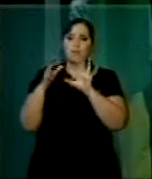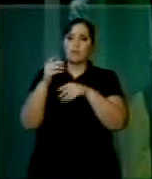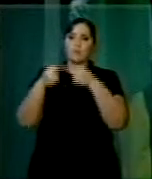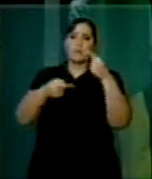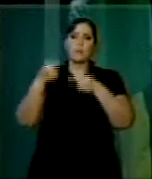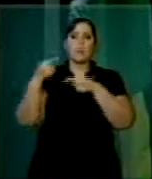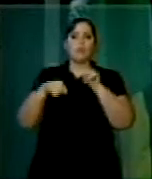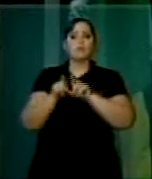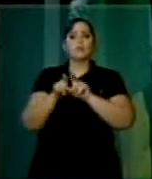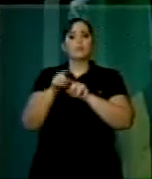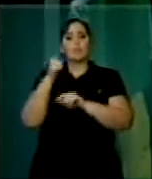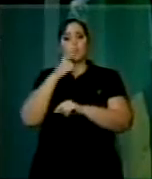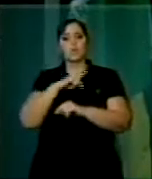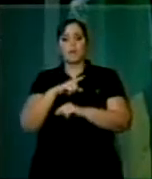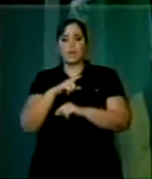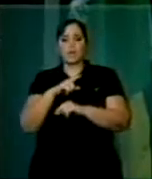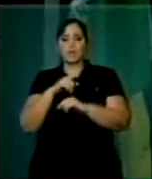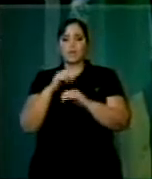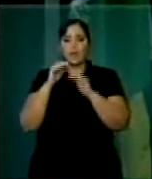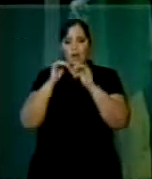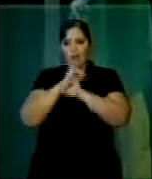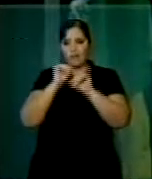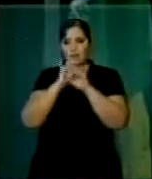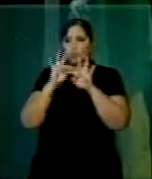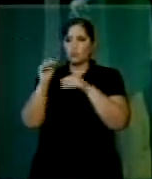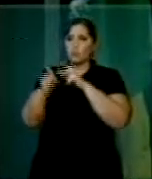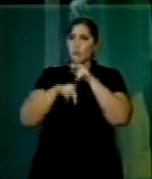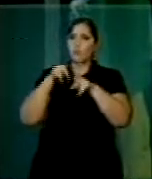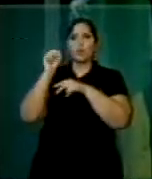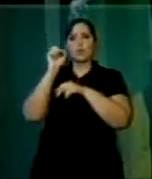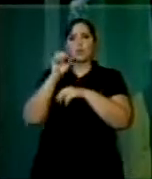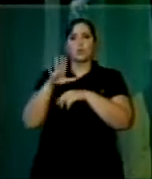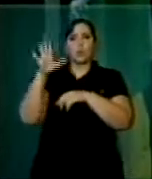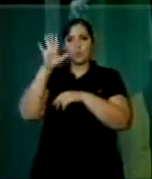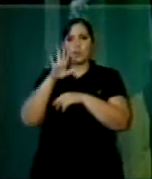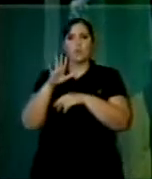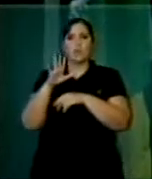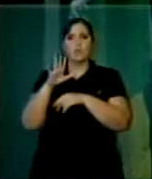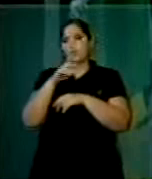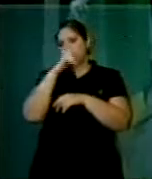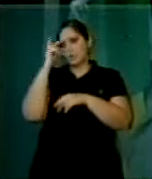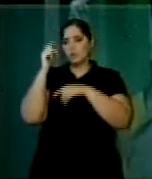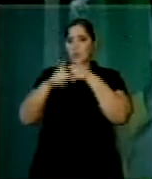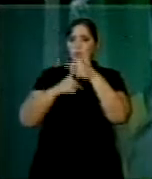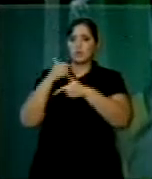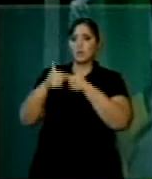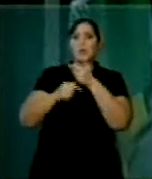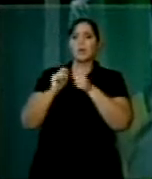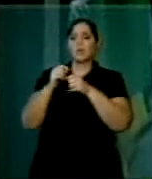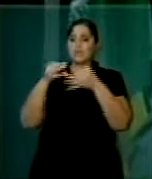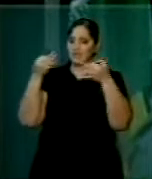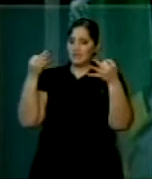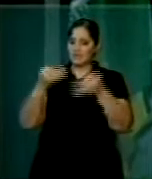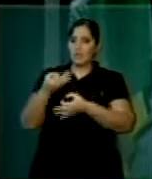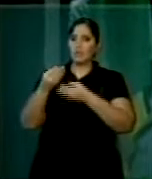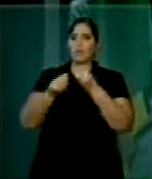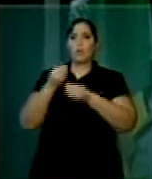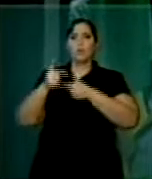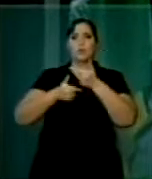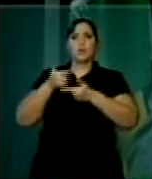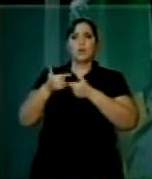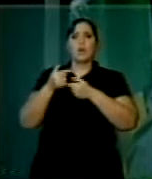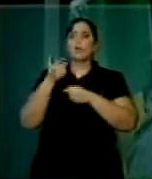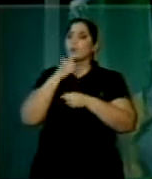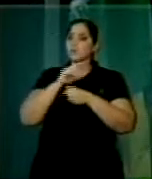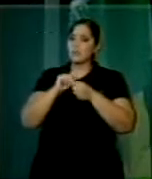e que seja convencida a população nordestina, os trabalhadores, da justeza dessa iniciativa e que isso seja feito sem